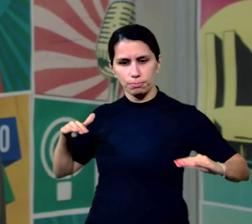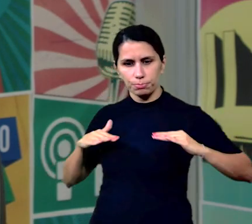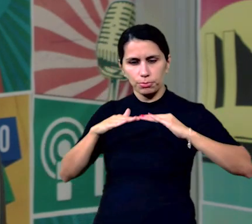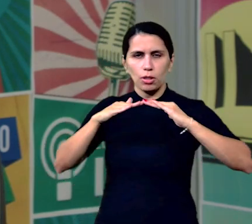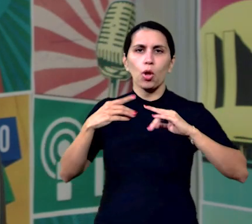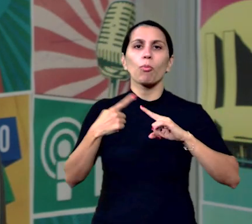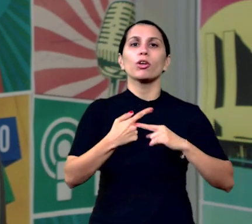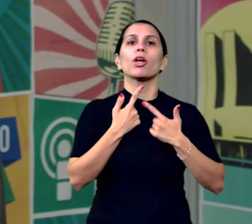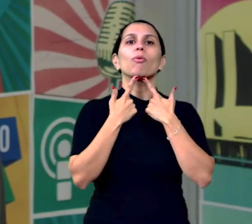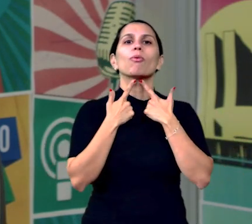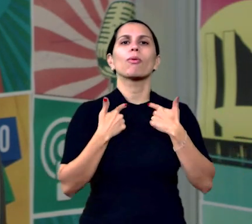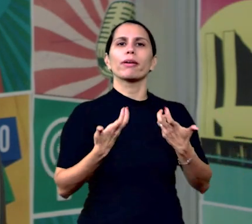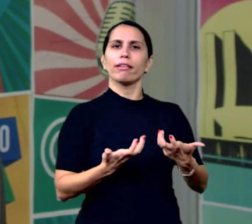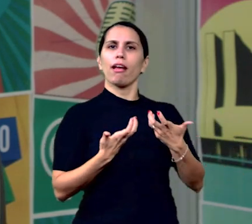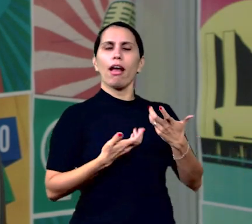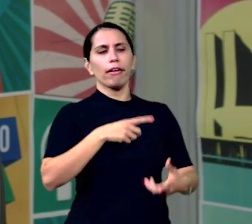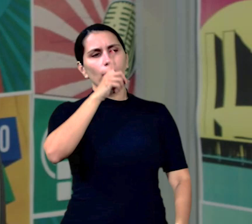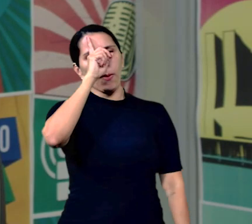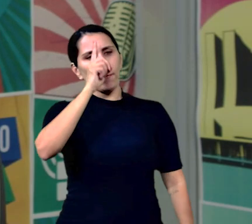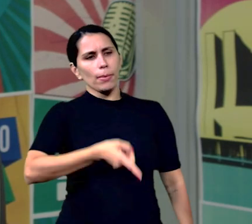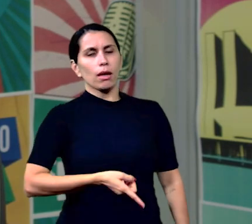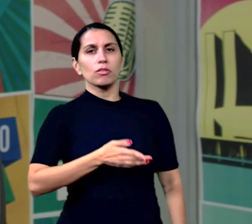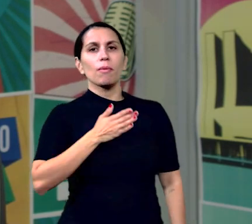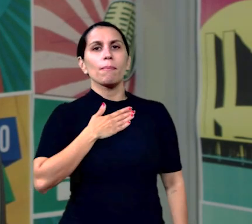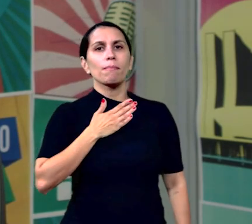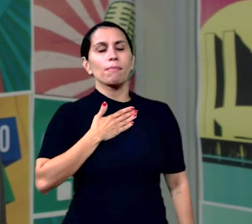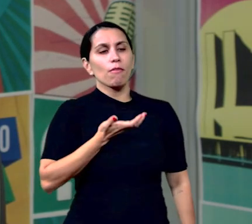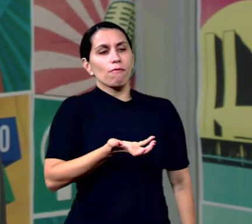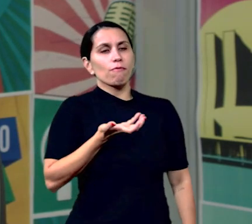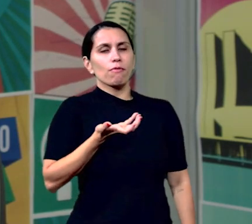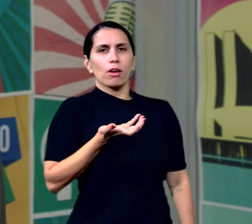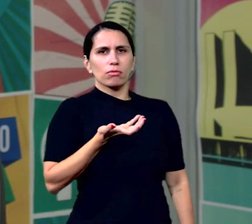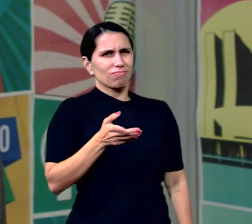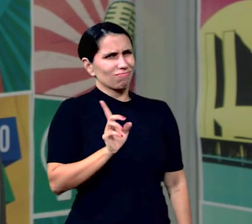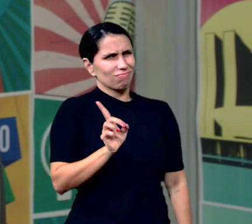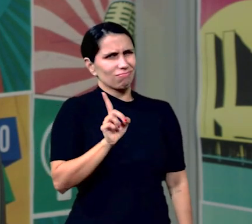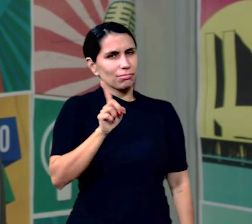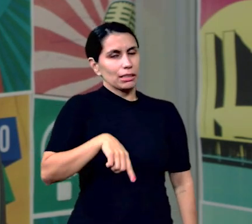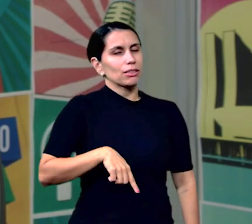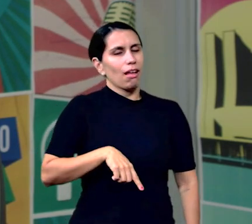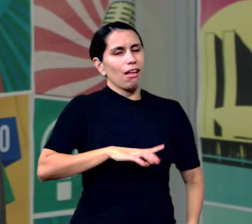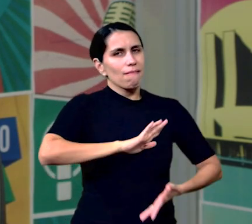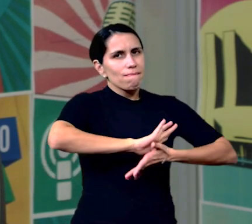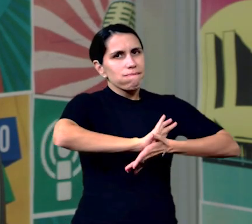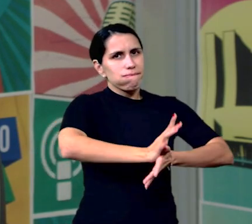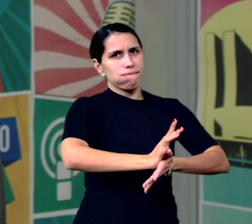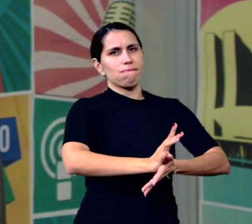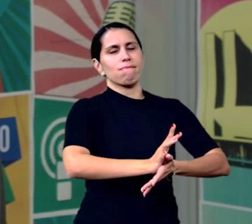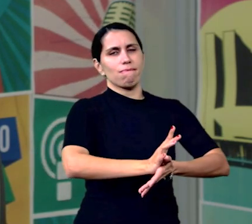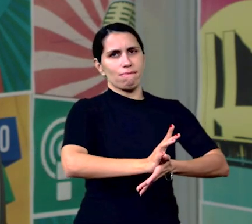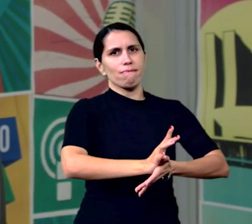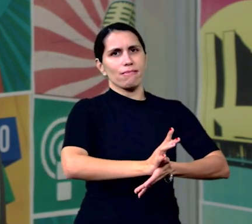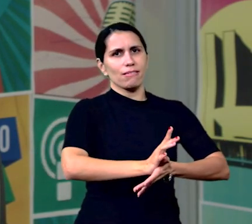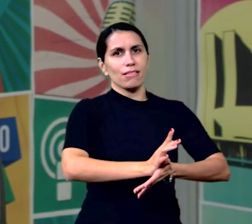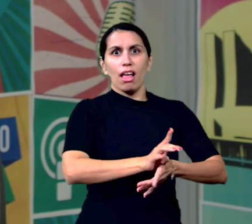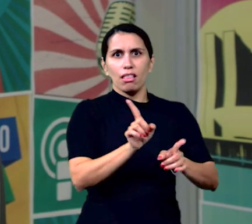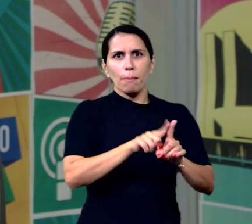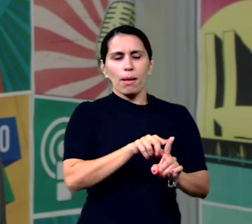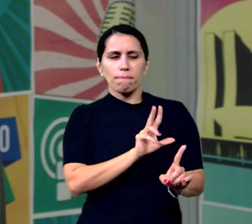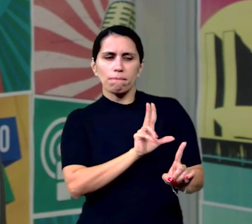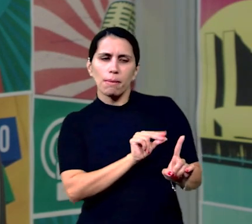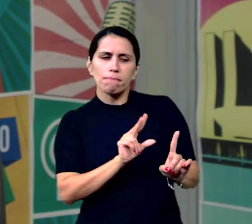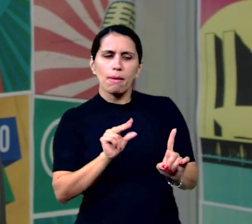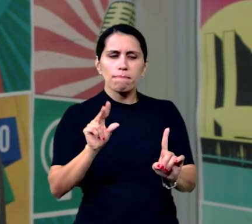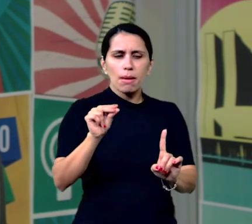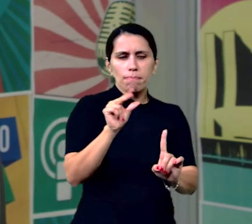quero, porque eu desejo, porque eu acho que aquilo é o melhor para eles, né. Uhum. Isso é um ato de discriminação, além, não é, de ser um assédio